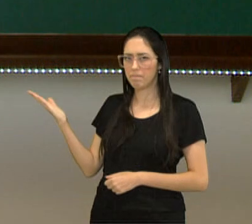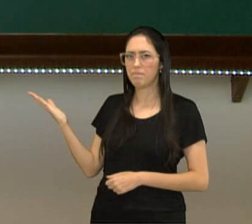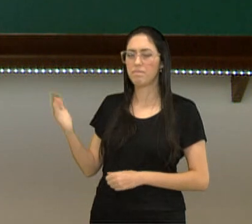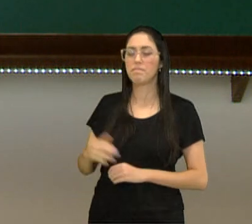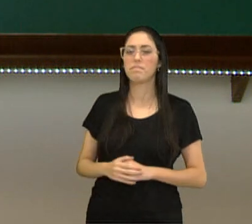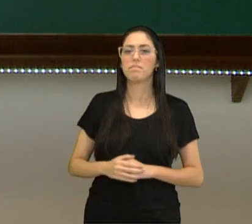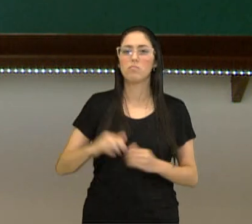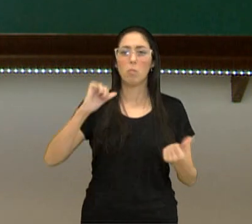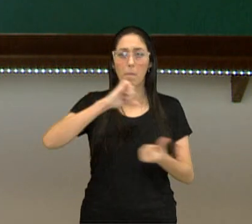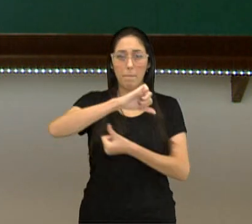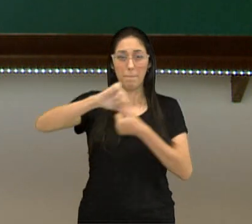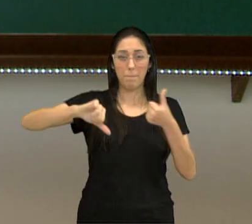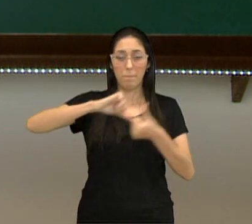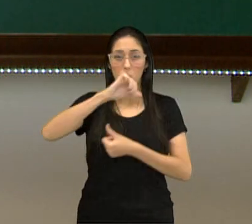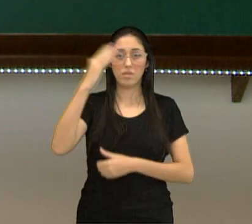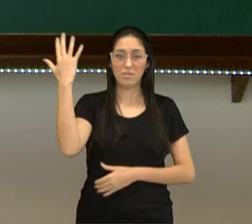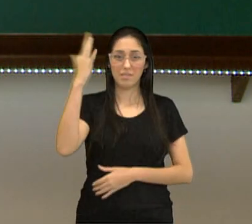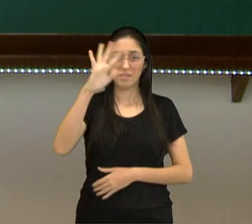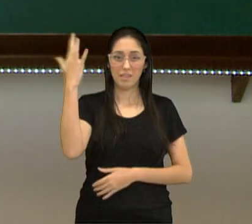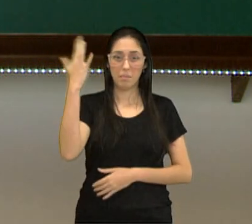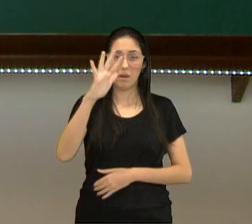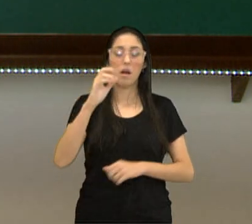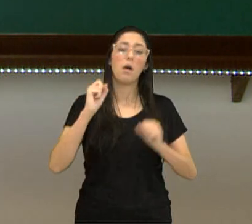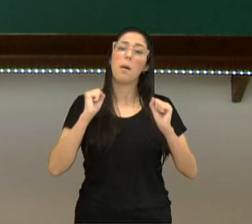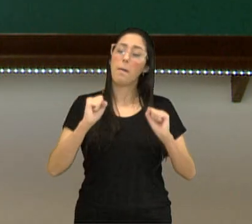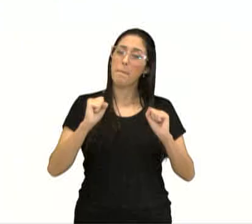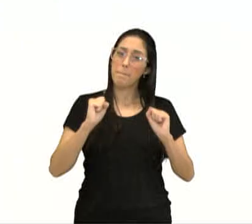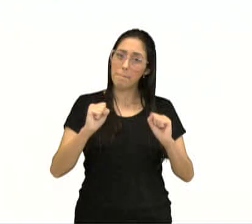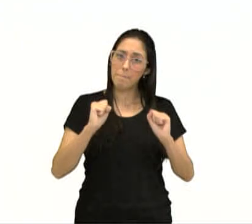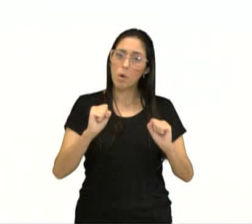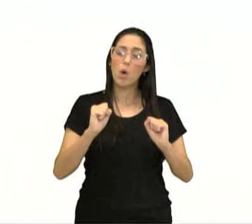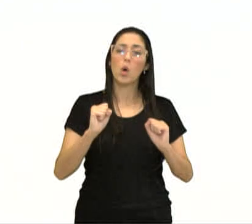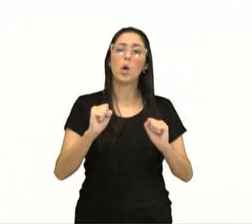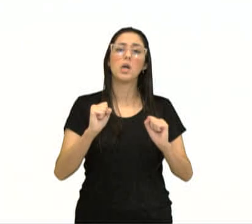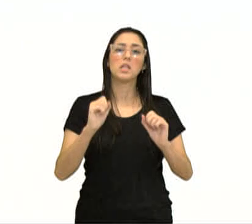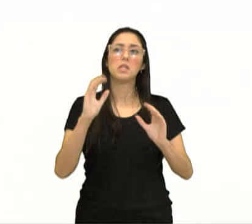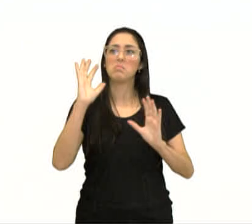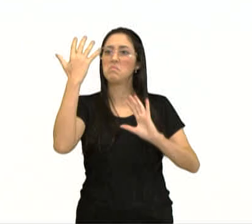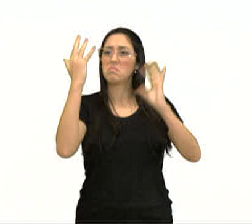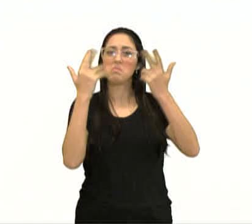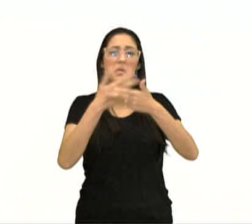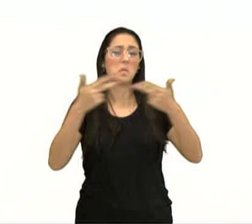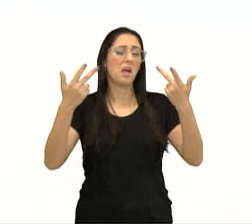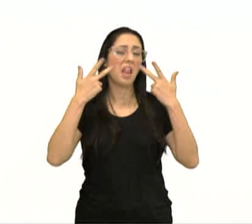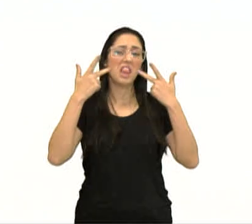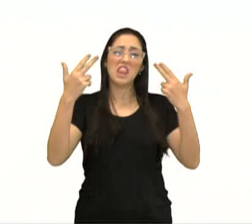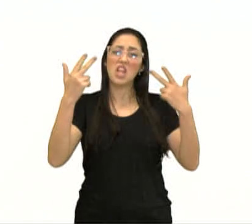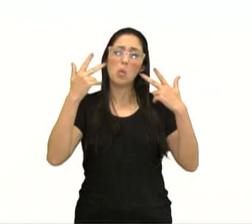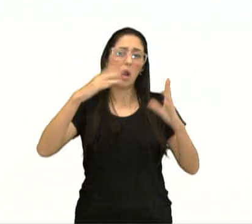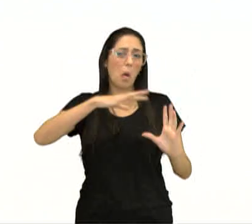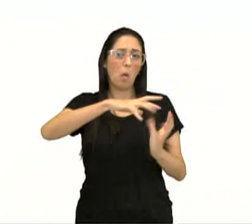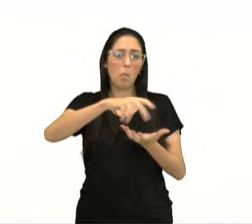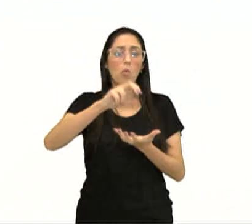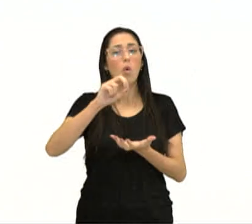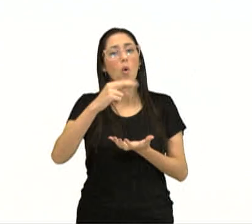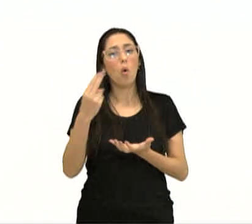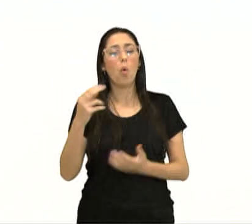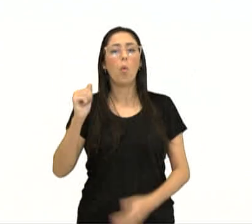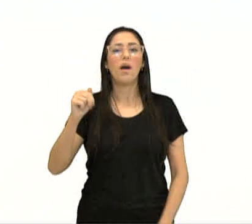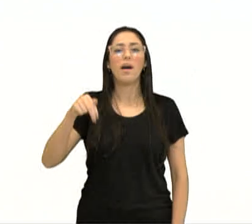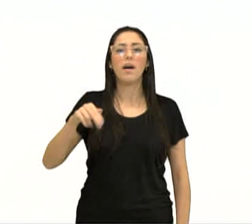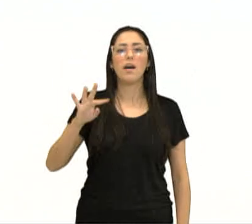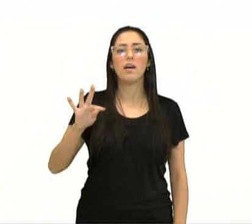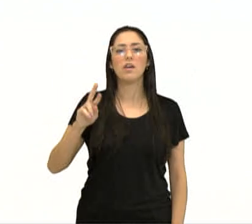essas mudanças climáticas elas podem ser resultantes tanto de processos naturais quanto de processos antrópicos.